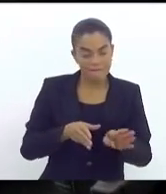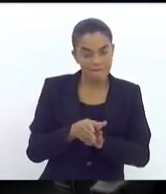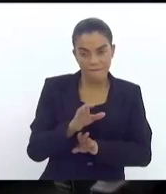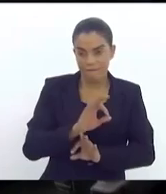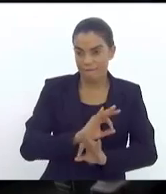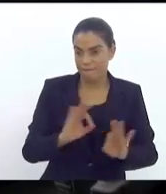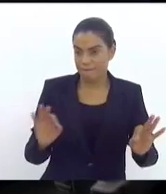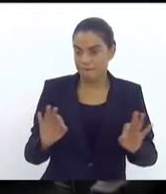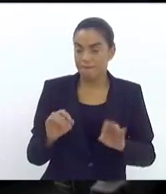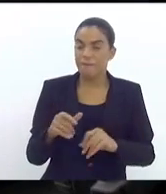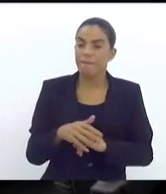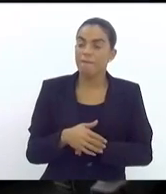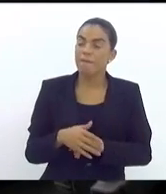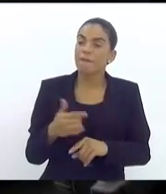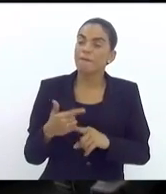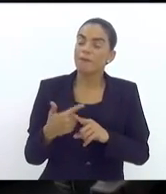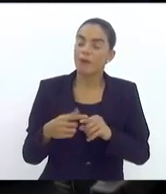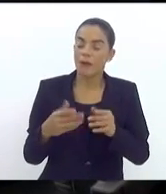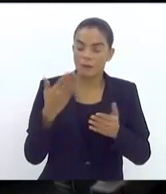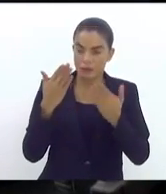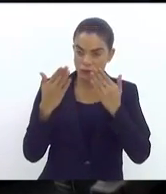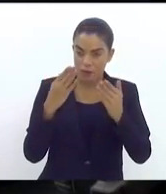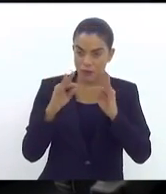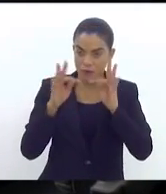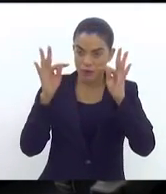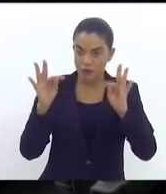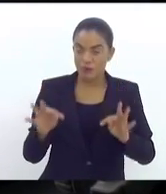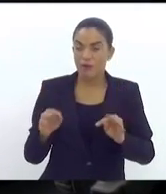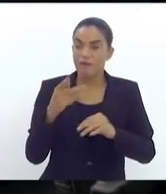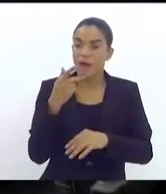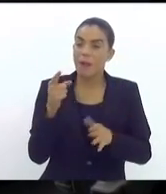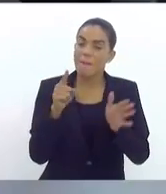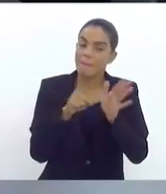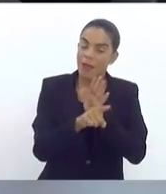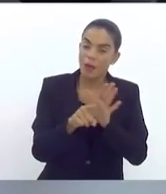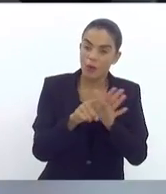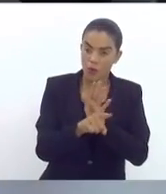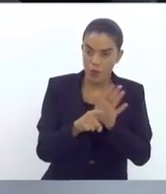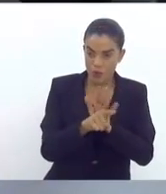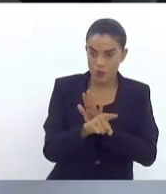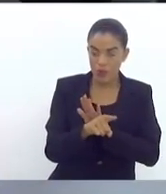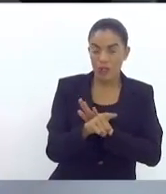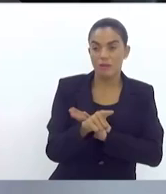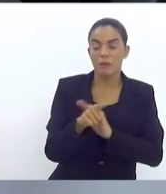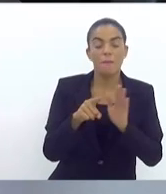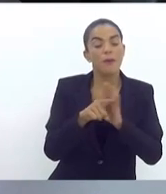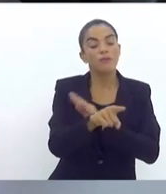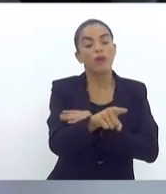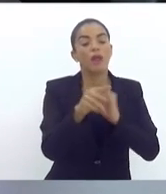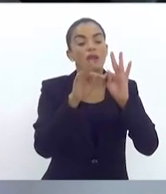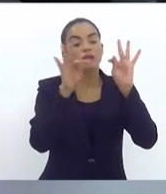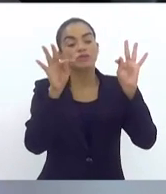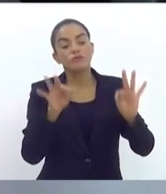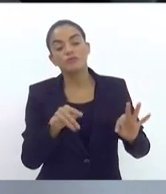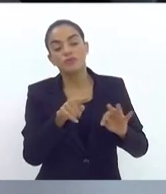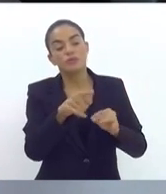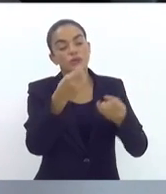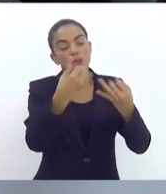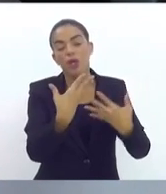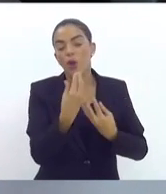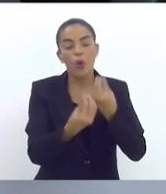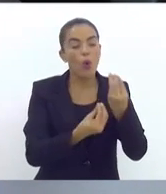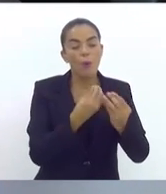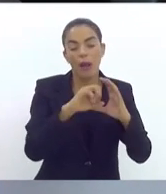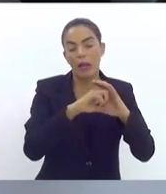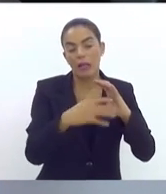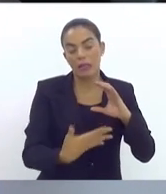A psicologia do testemunho, em primeiro lugar, nos ensina, por exemplo, que as perguntas feitas à testemunha para que ela descreva o suspeito podem